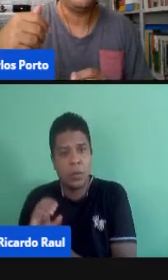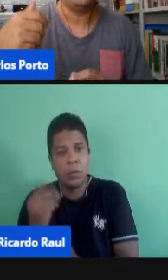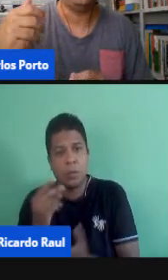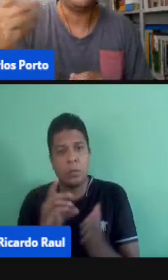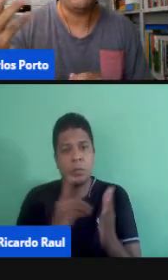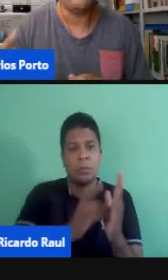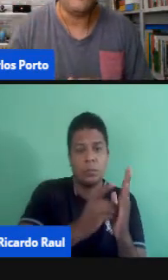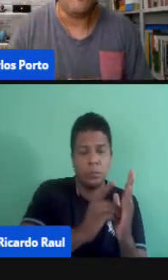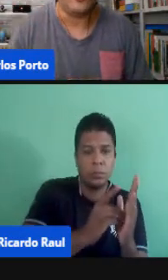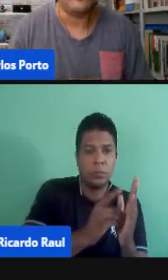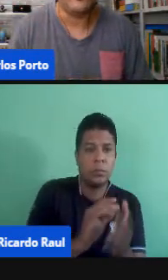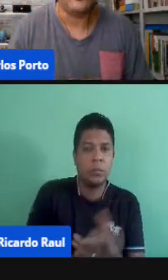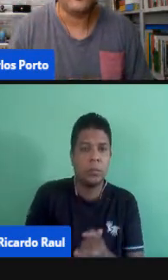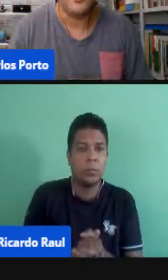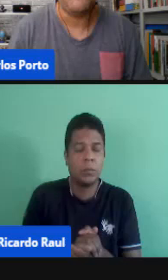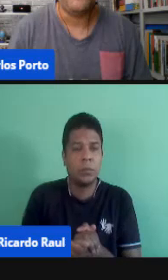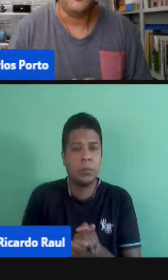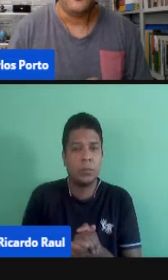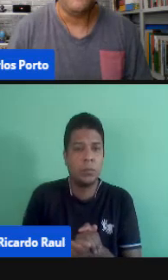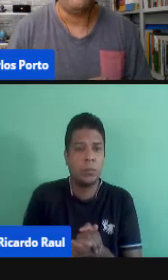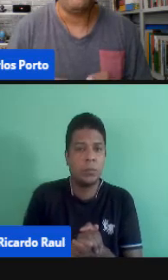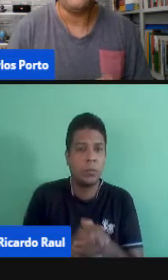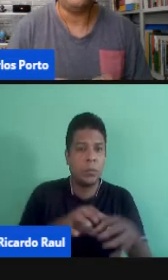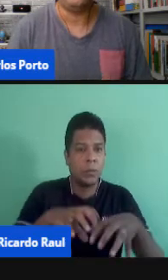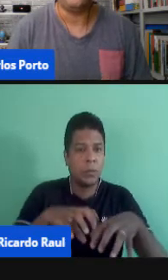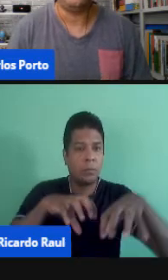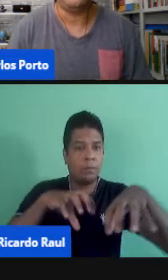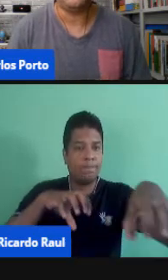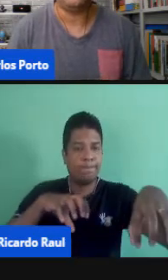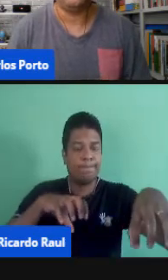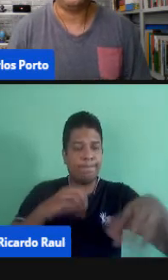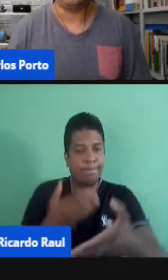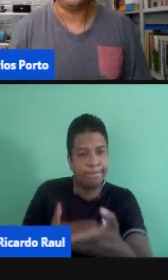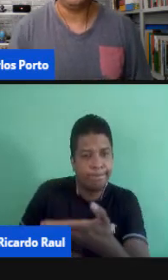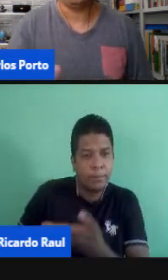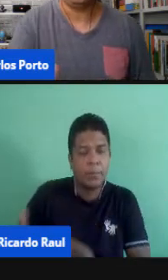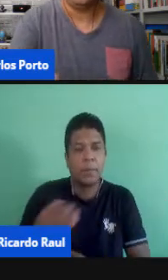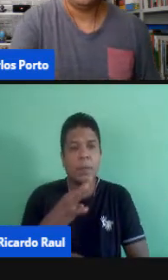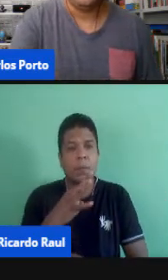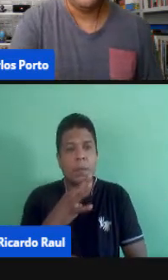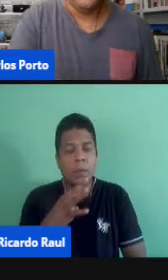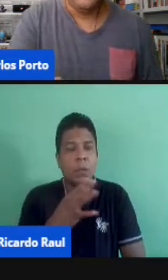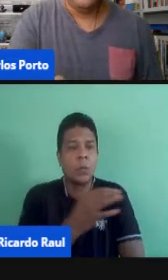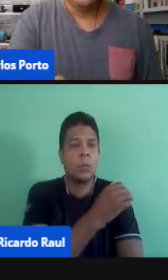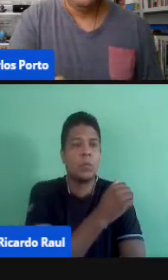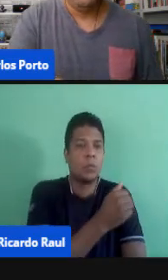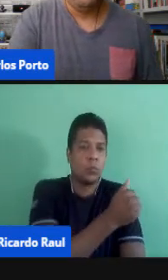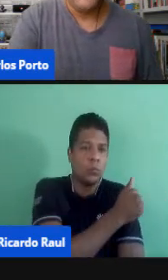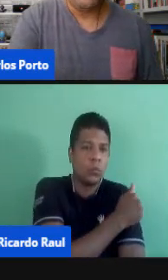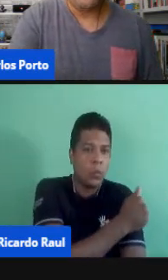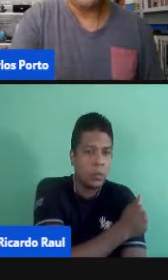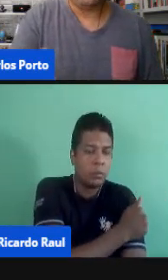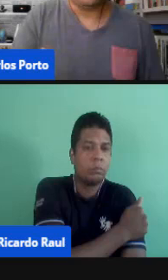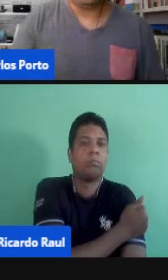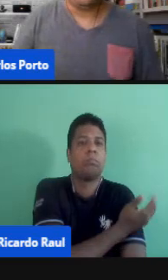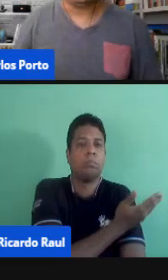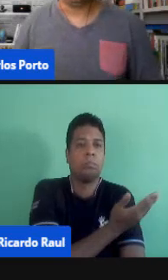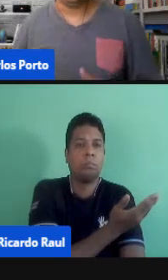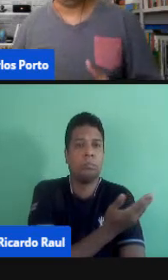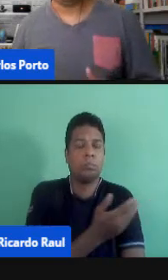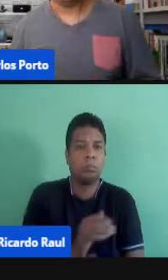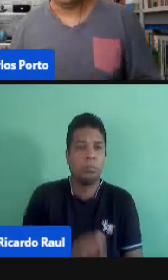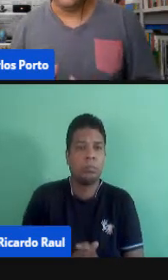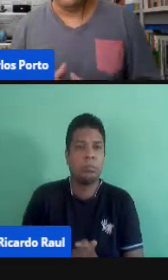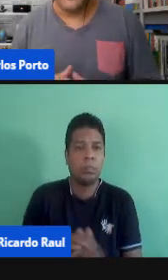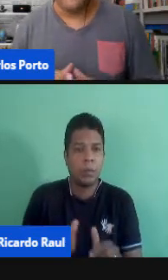atividades no trabalho remoto, né? Envolver esse conhecimento do estudante, bem como as suas forças